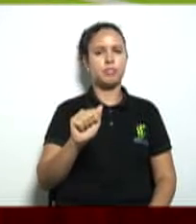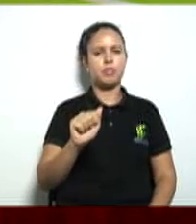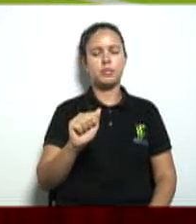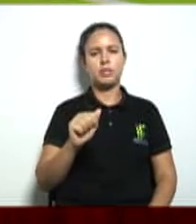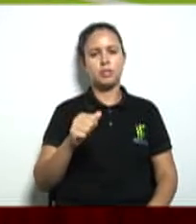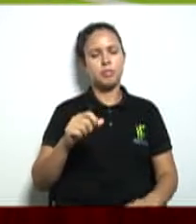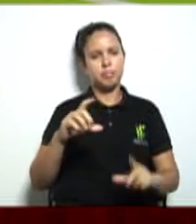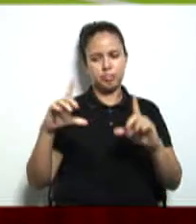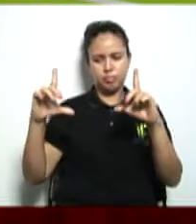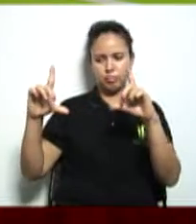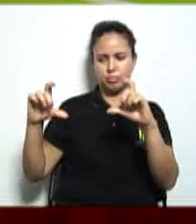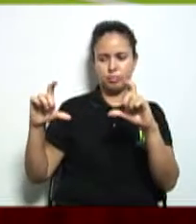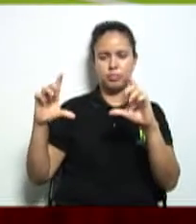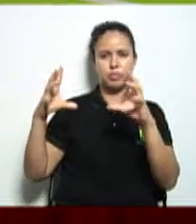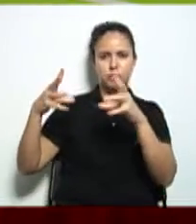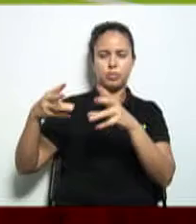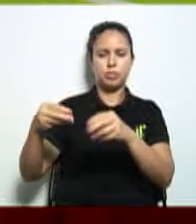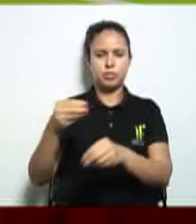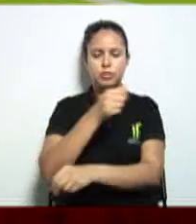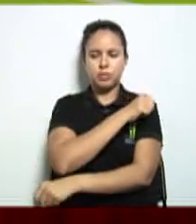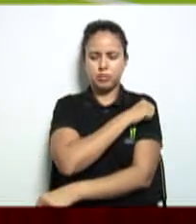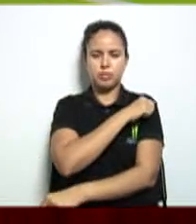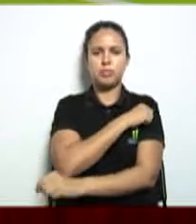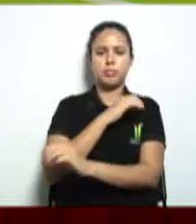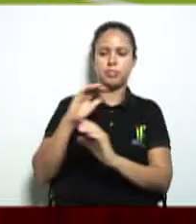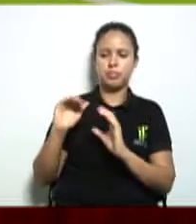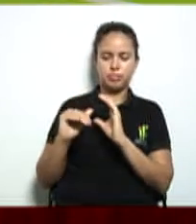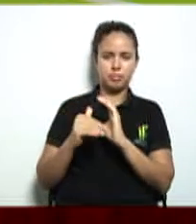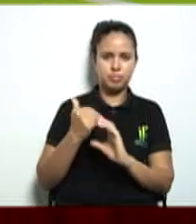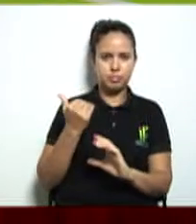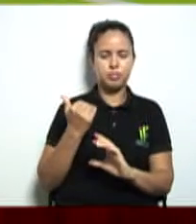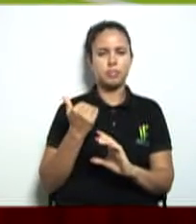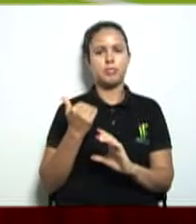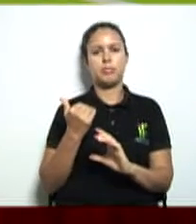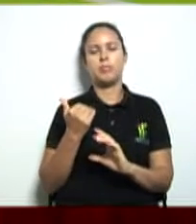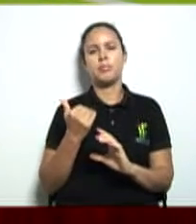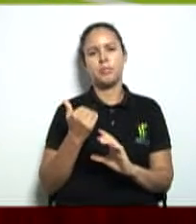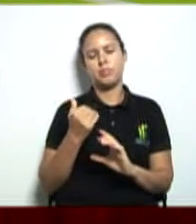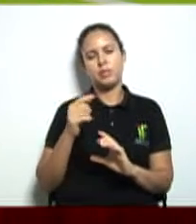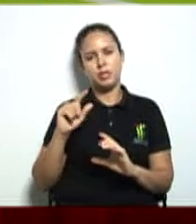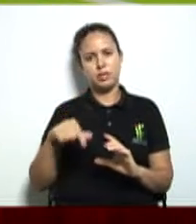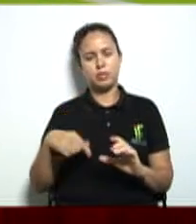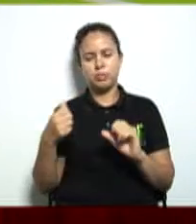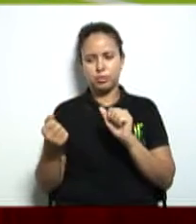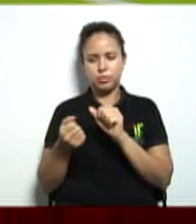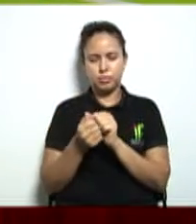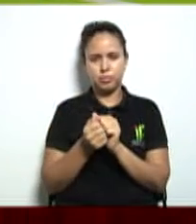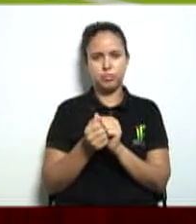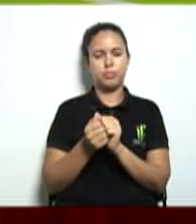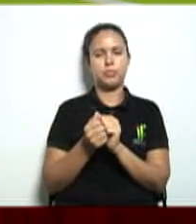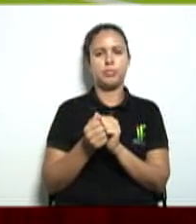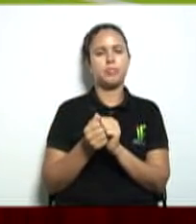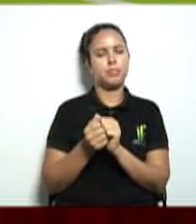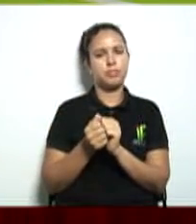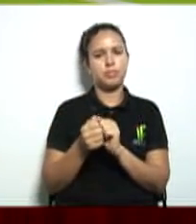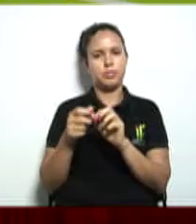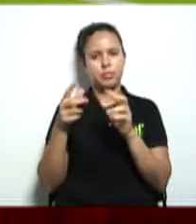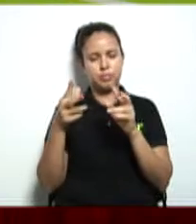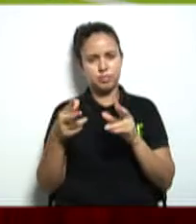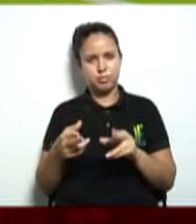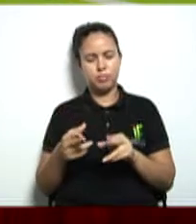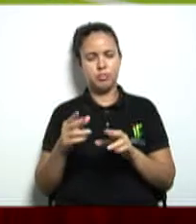todos reunidos, né? No sentido de cooperação, né? Fazendo jus à nossa disciplina, nosso curso, né? Que é de